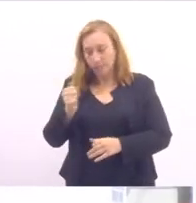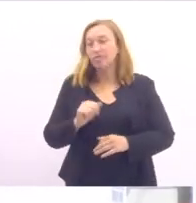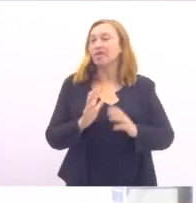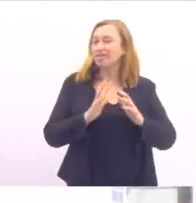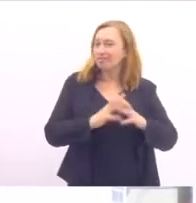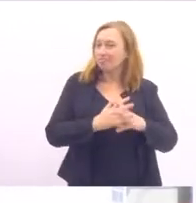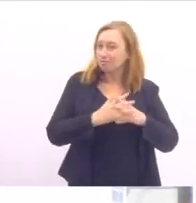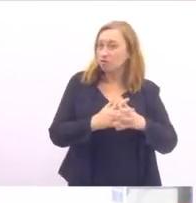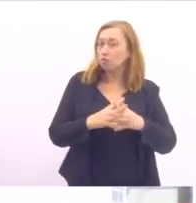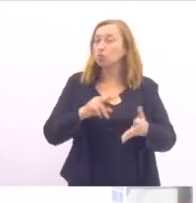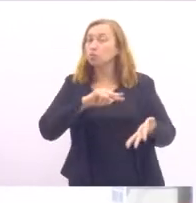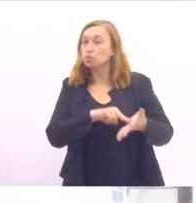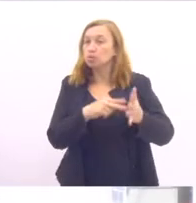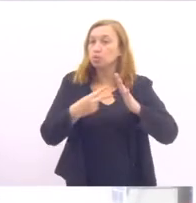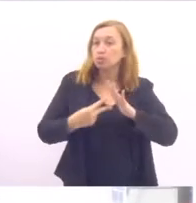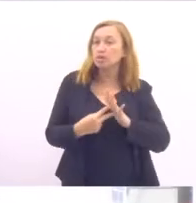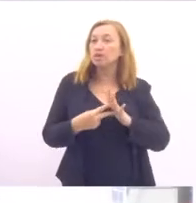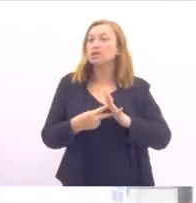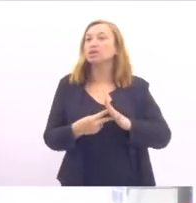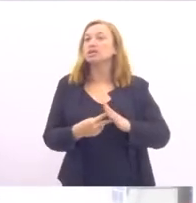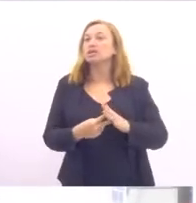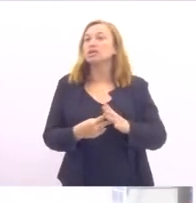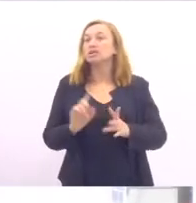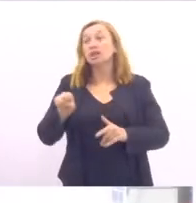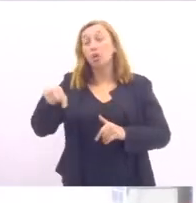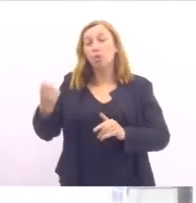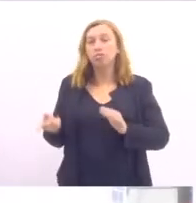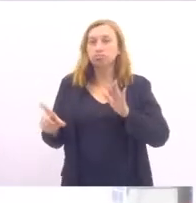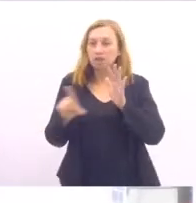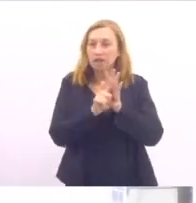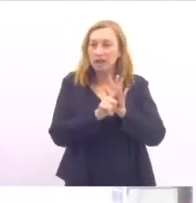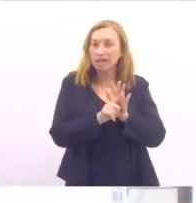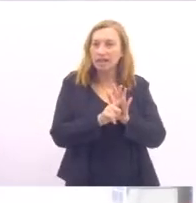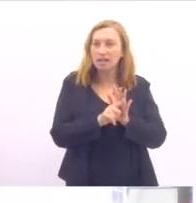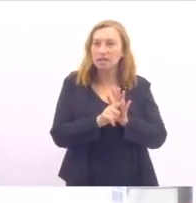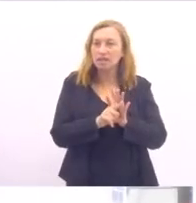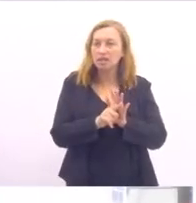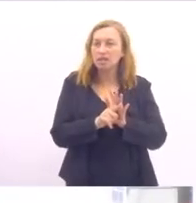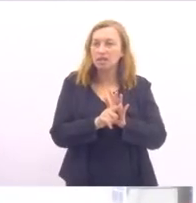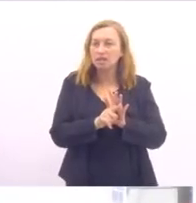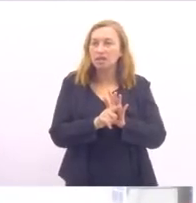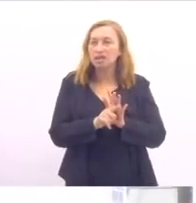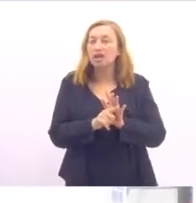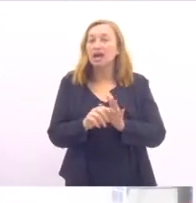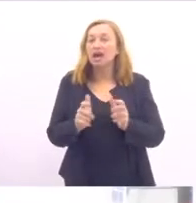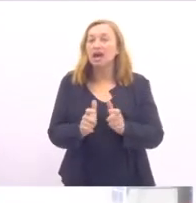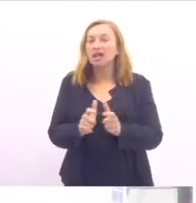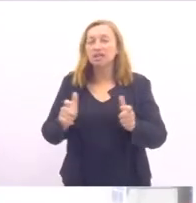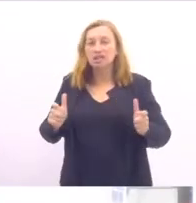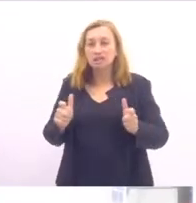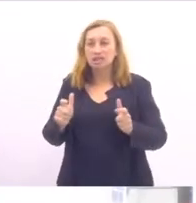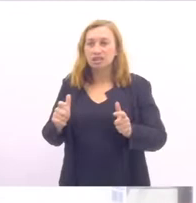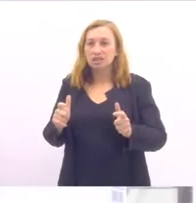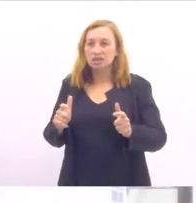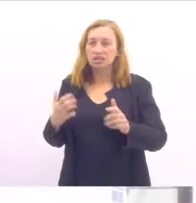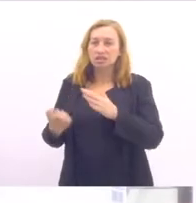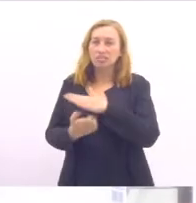conflitantes, a interpretação daquela outra lei que diz que as grandes geradoras têm